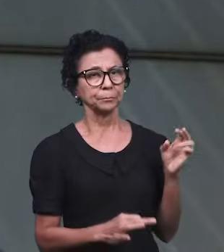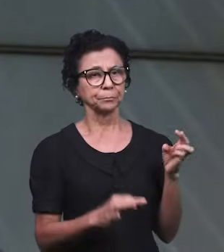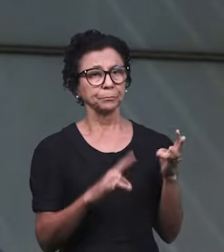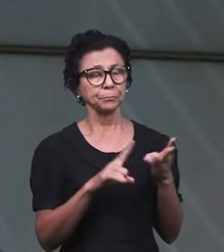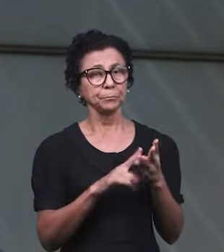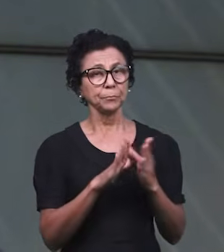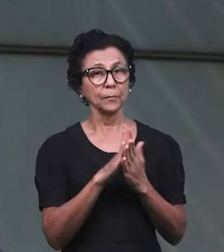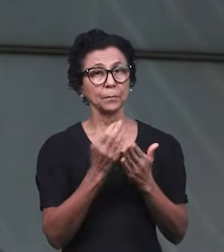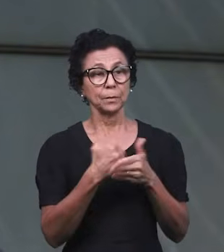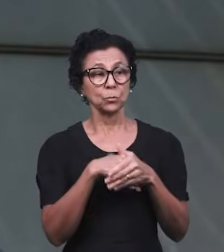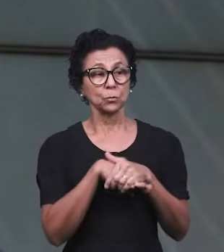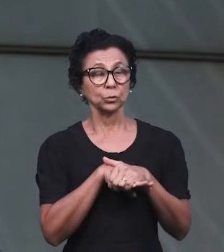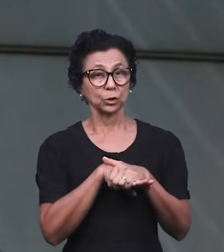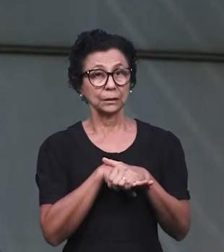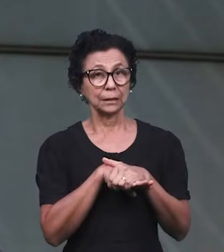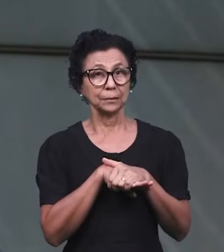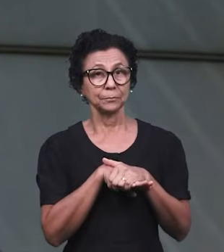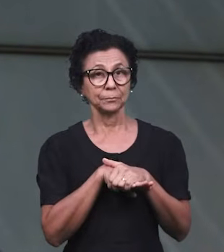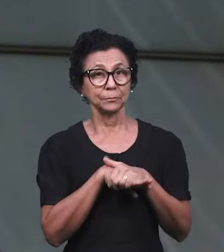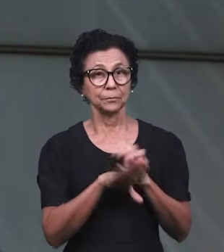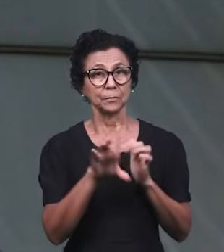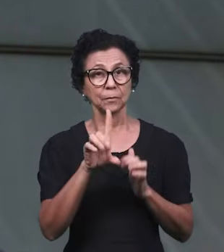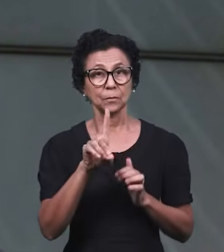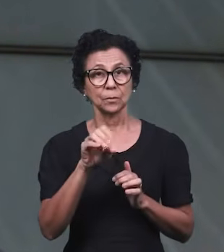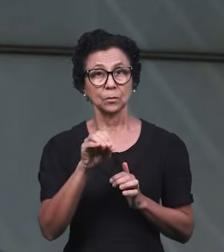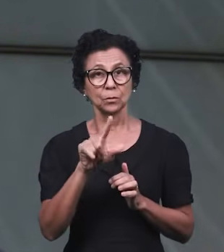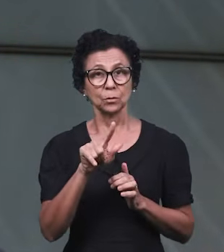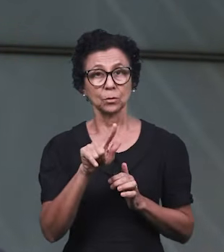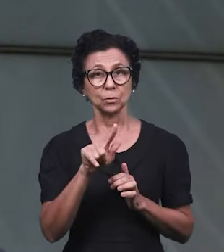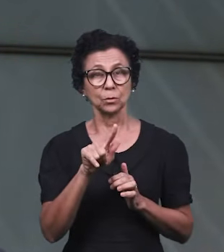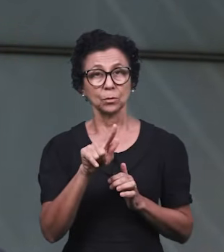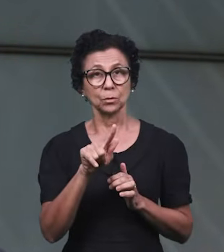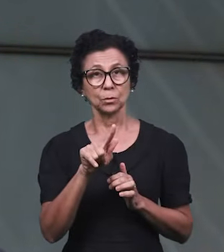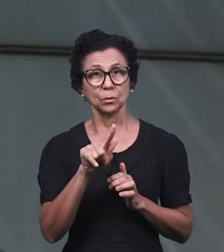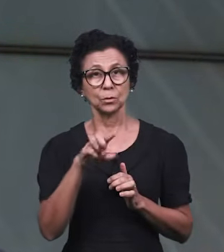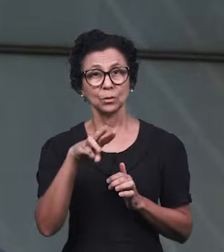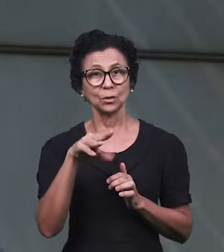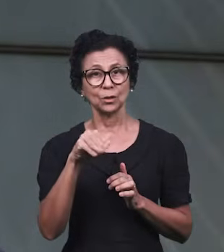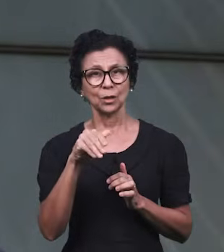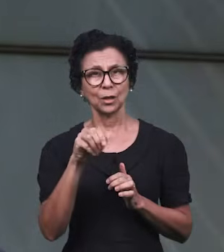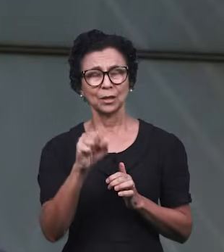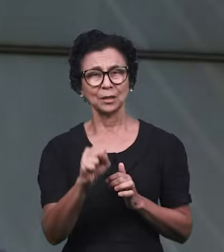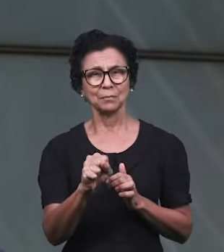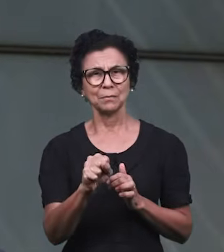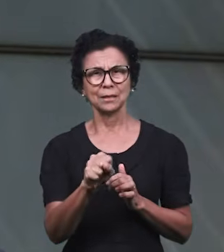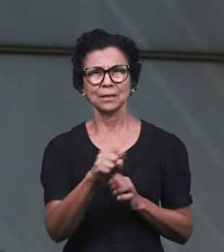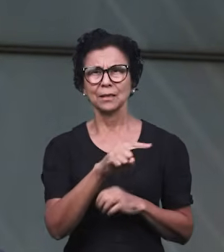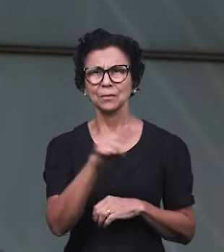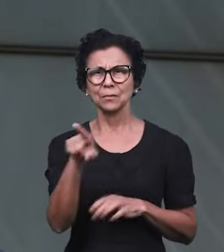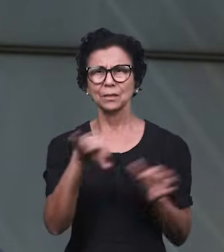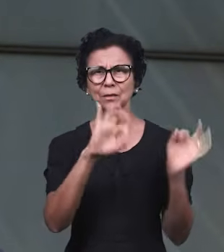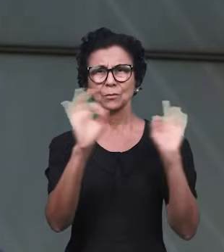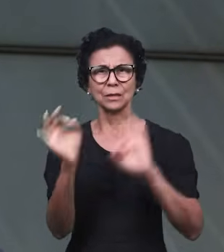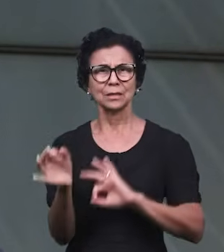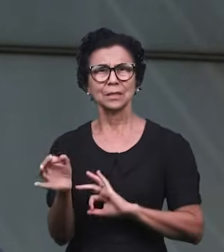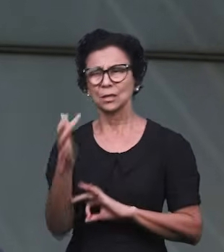escondida. Eu me lembro, né? Eu não sei se quem aqui à mesa e quem nos